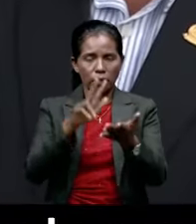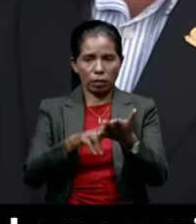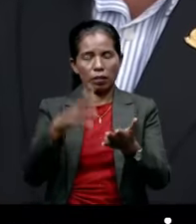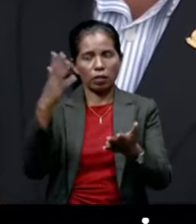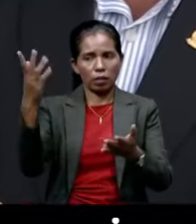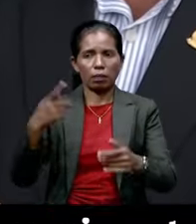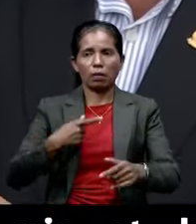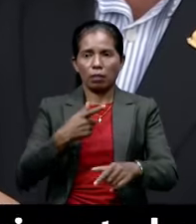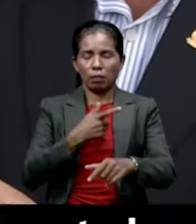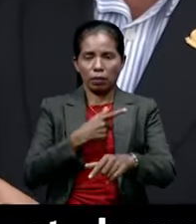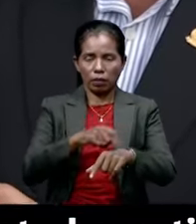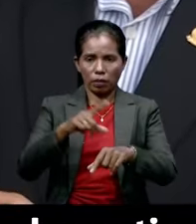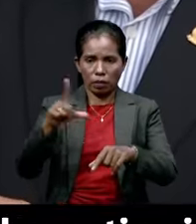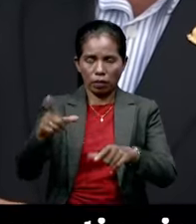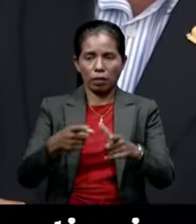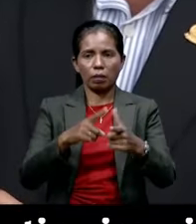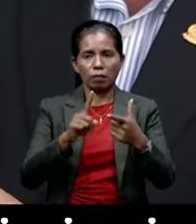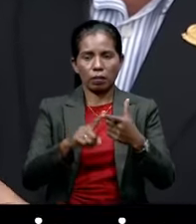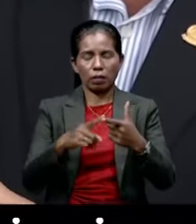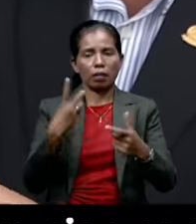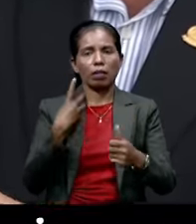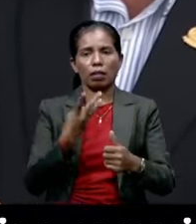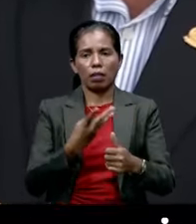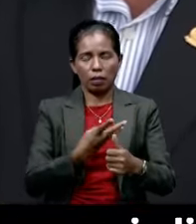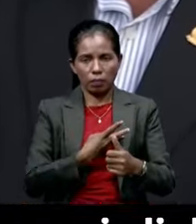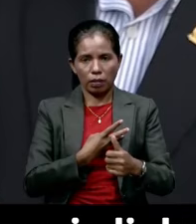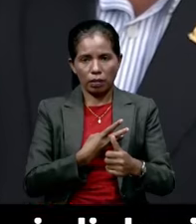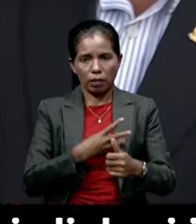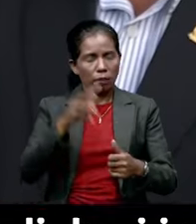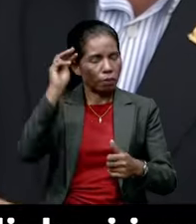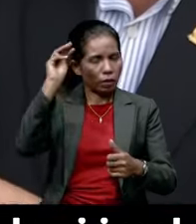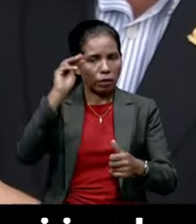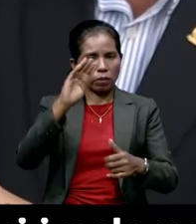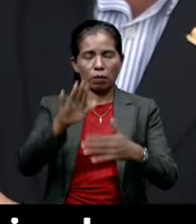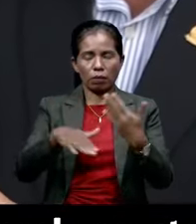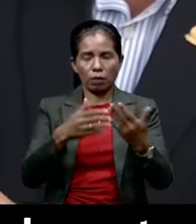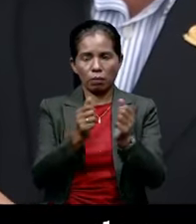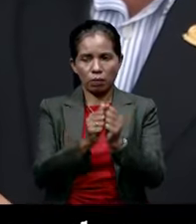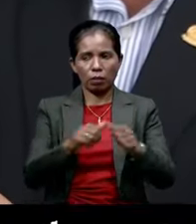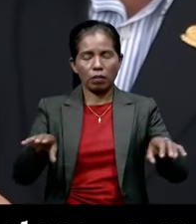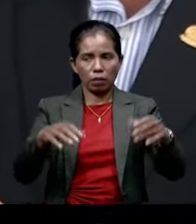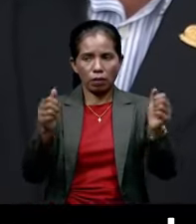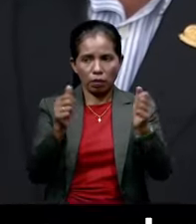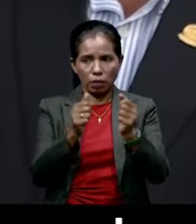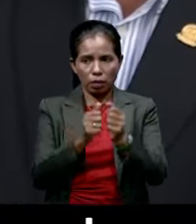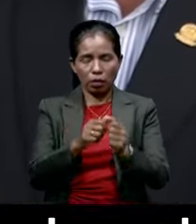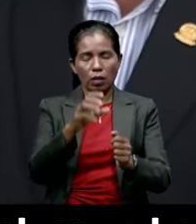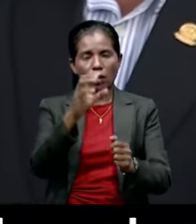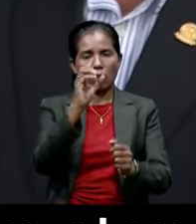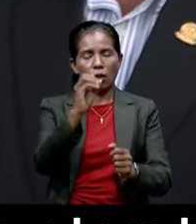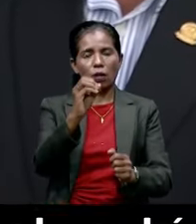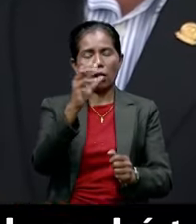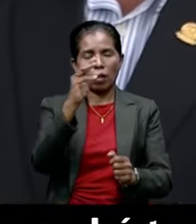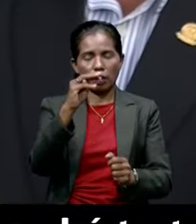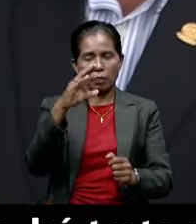Nacional depois hoje a mim ministro na gira ne bem a serviço a moto que a OMC ne lara